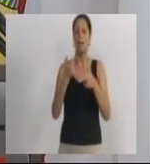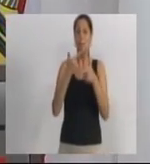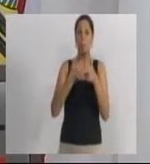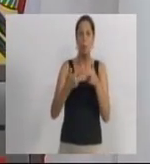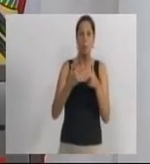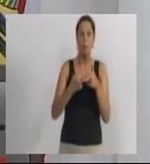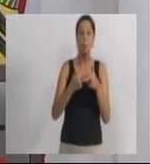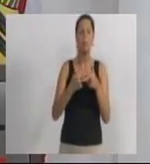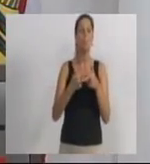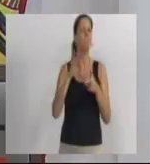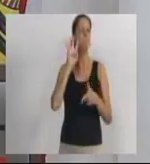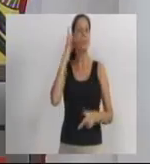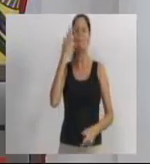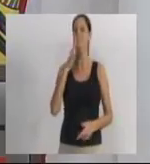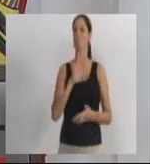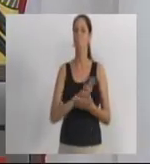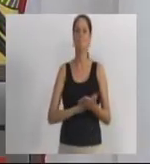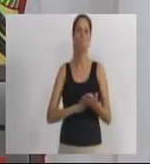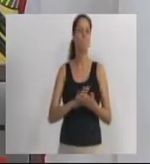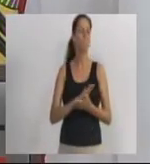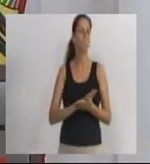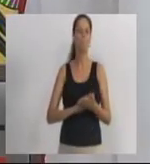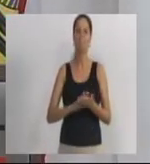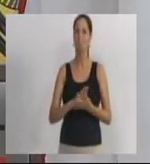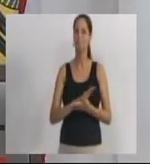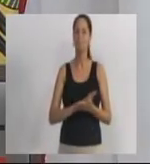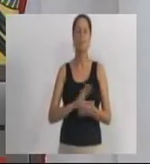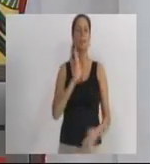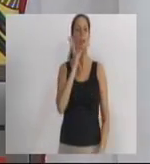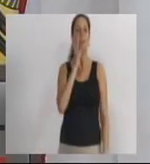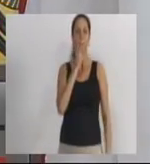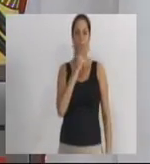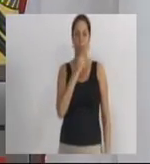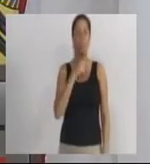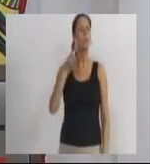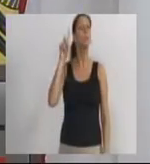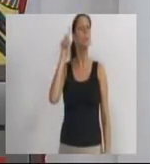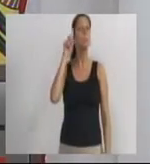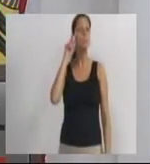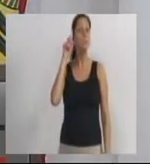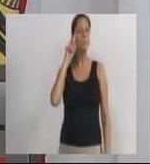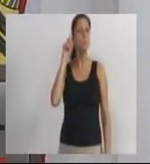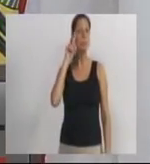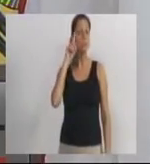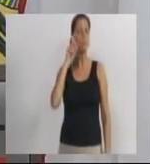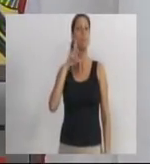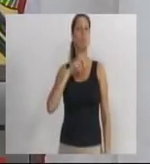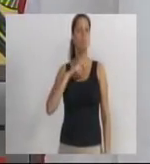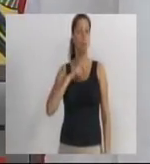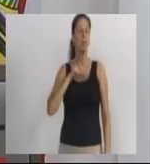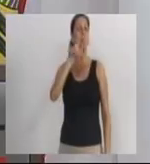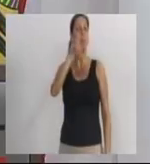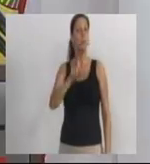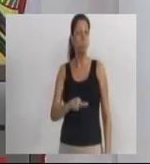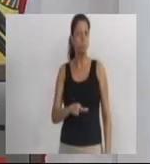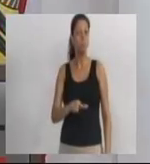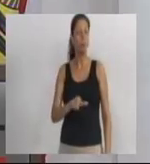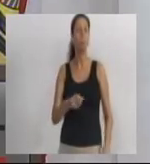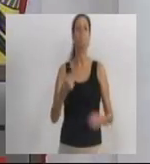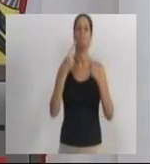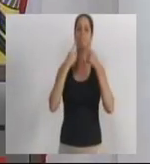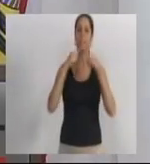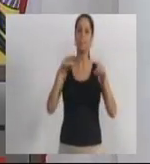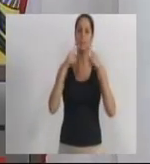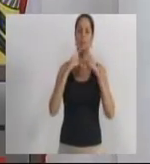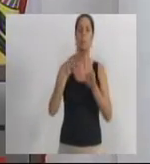Todos os dias a gente recebe reclamações no nosso gabinete, senhores vereadores, da questão